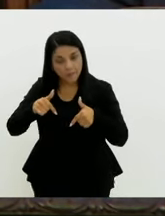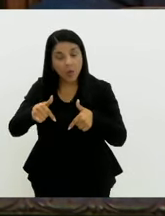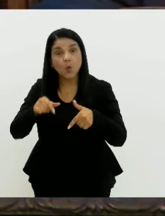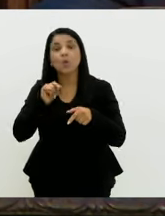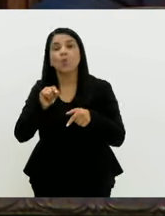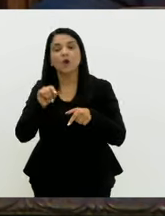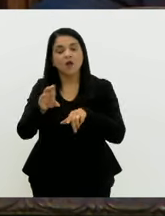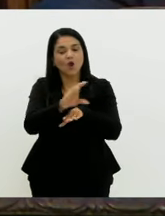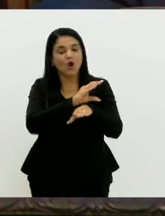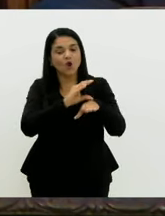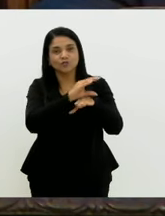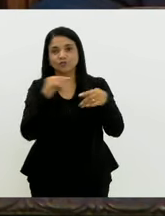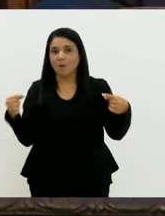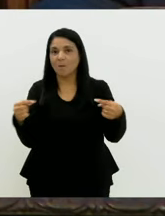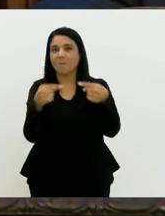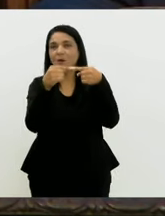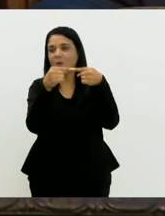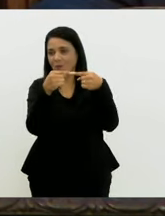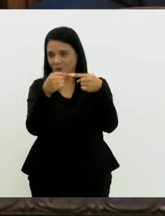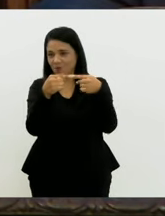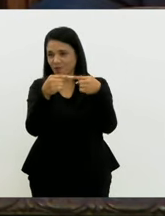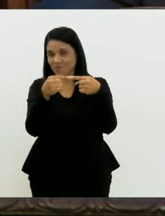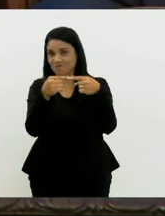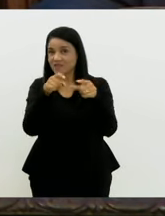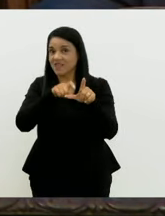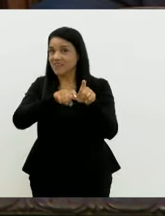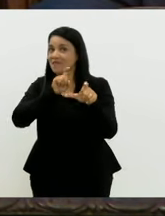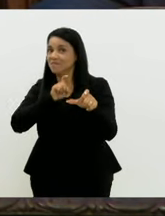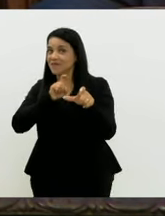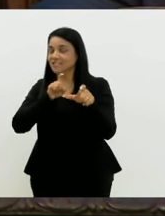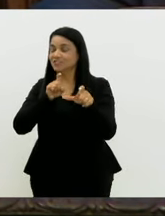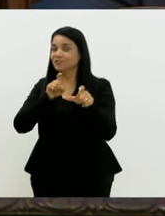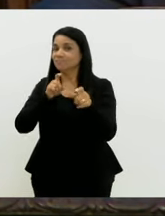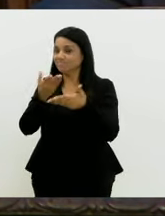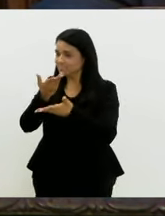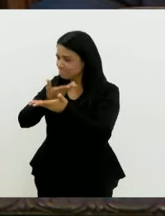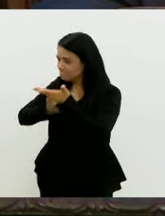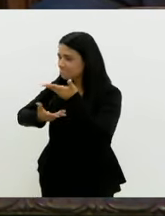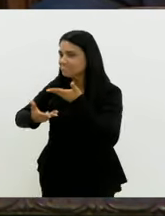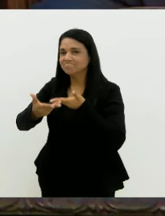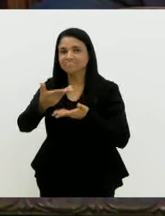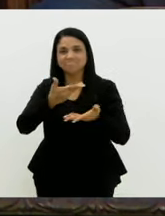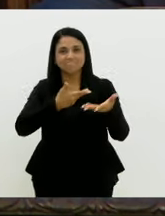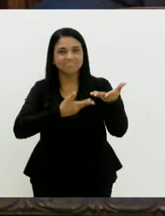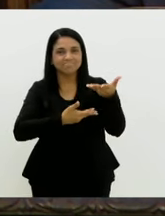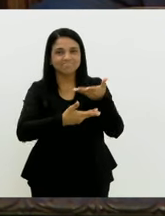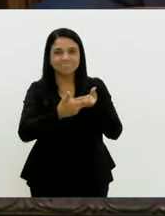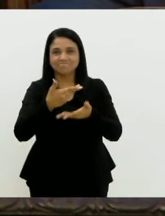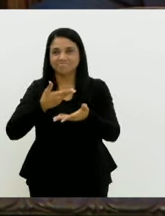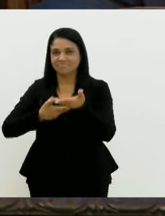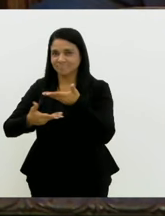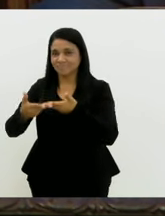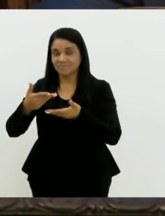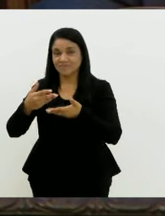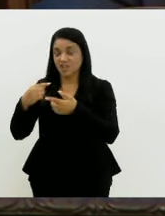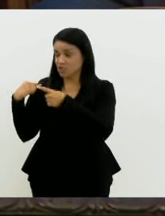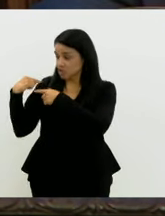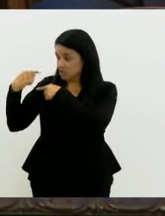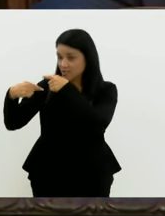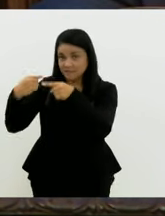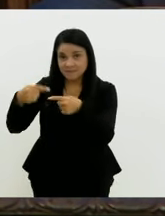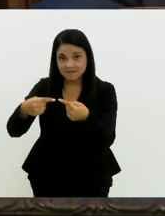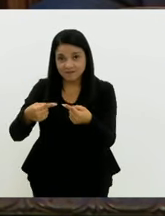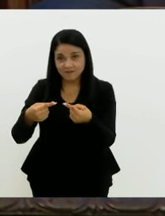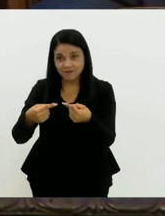diz, de forma independente e harmoniosa. Não há as nossas relações, que